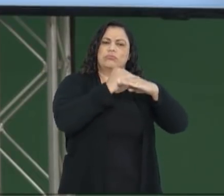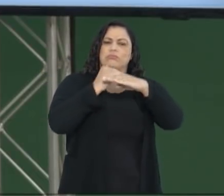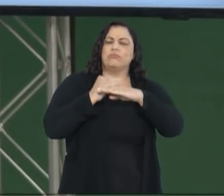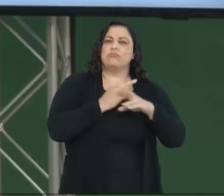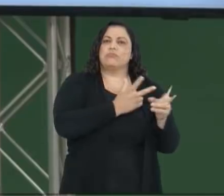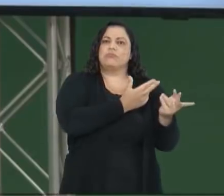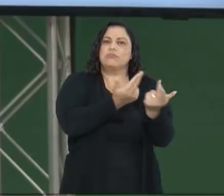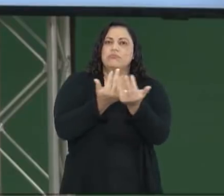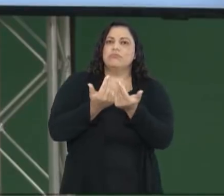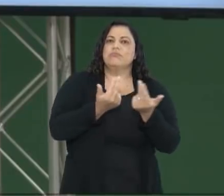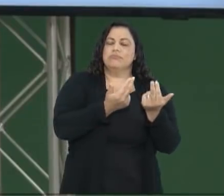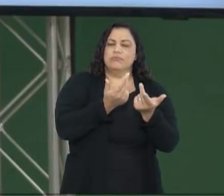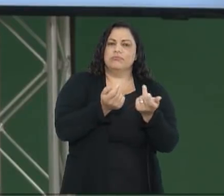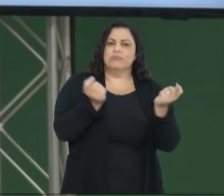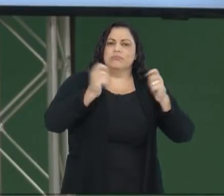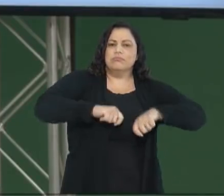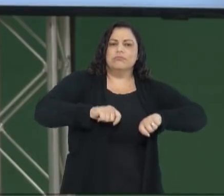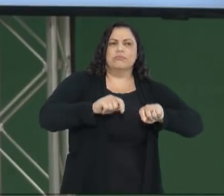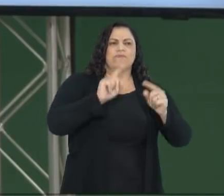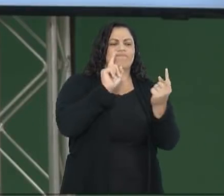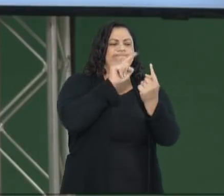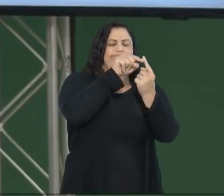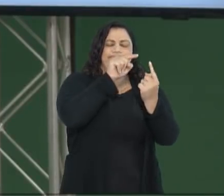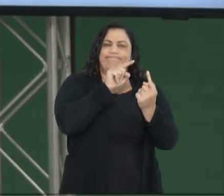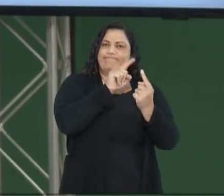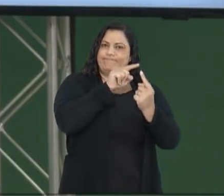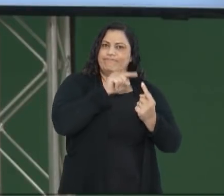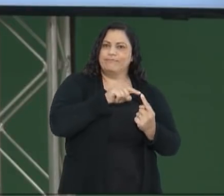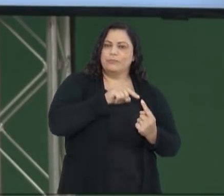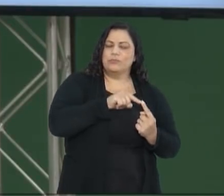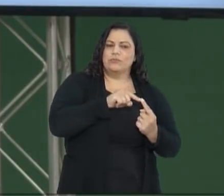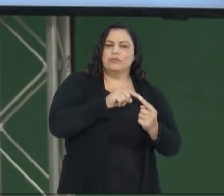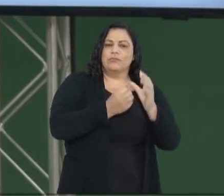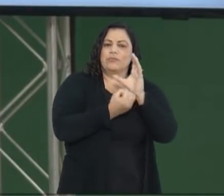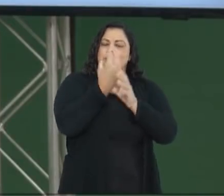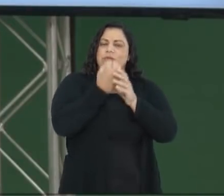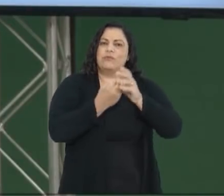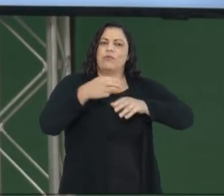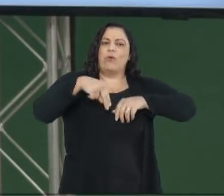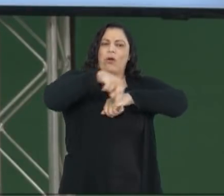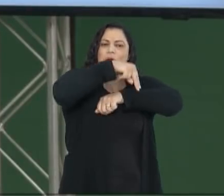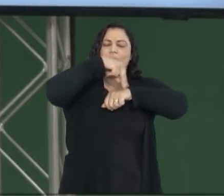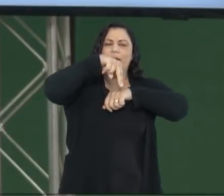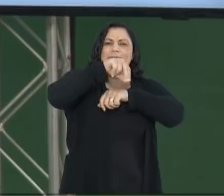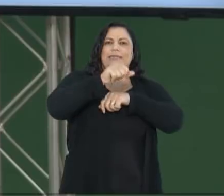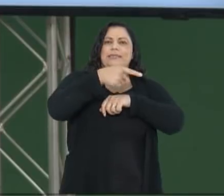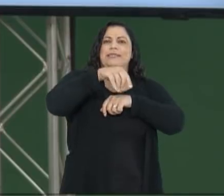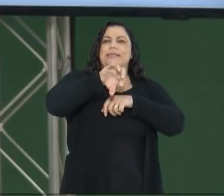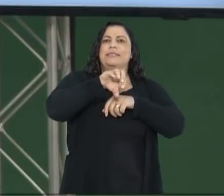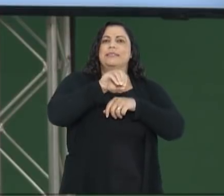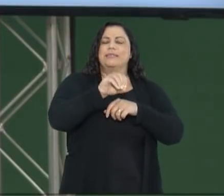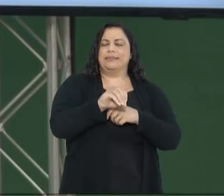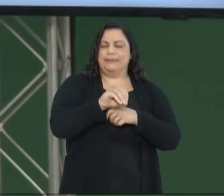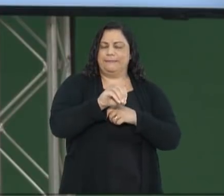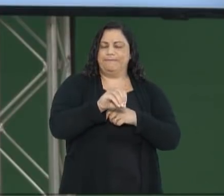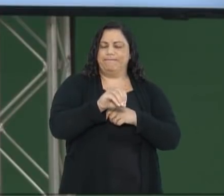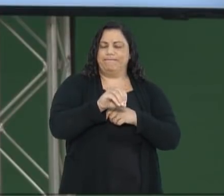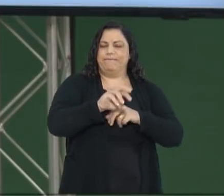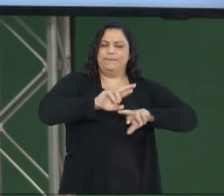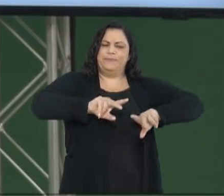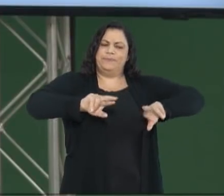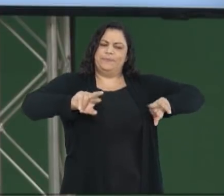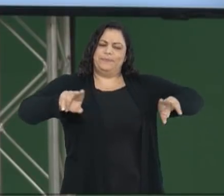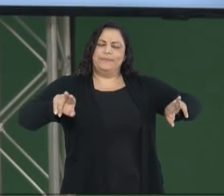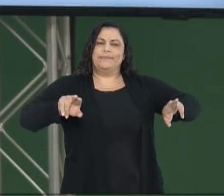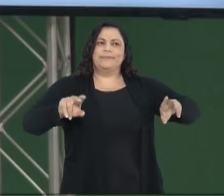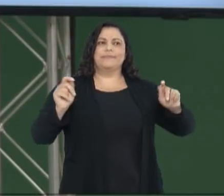si e específicas, né? Que formam essas nações ali, se diferenciando do restante da população daquele